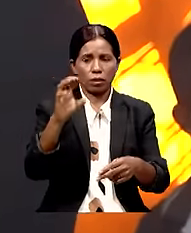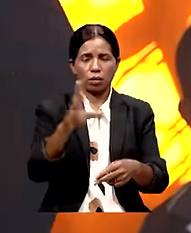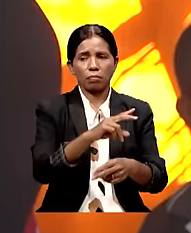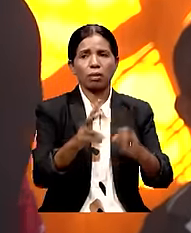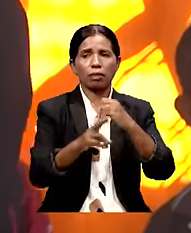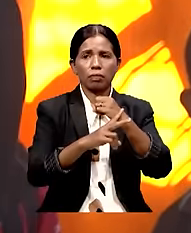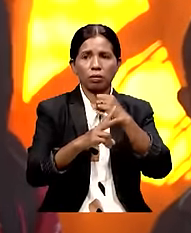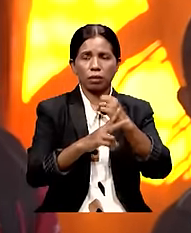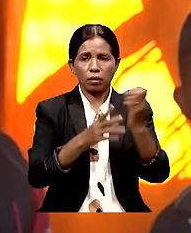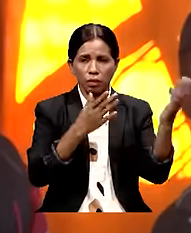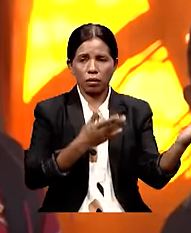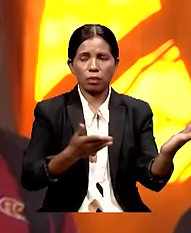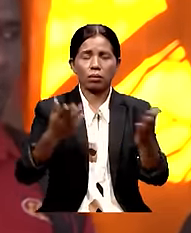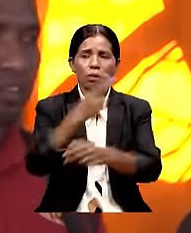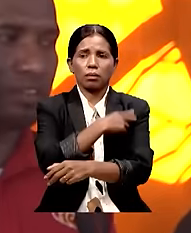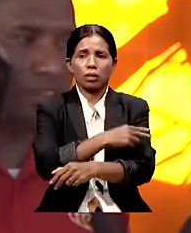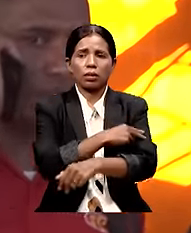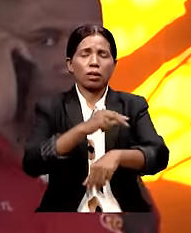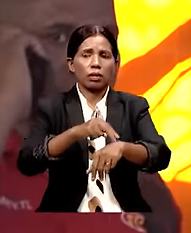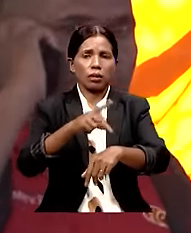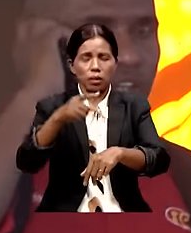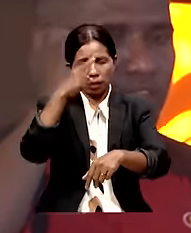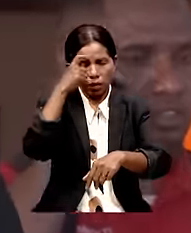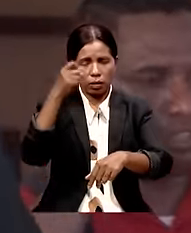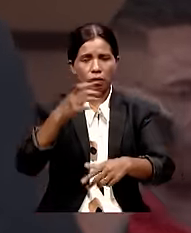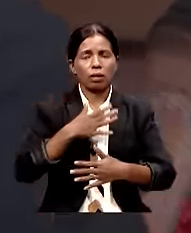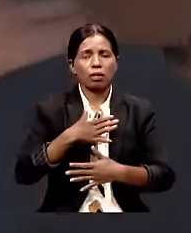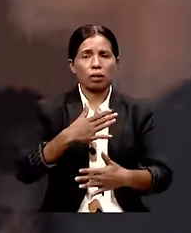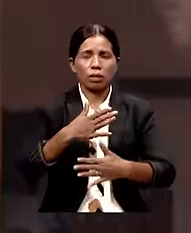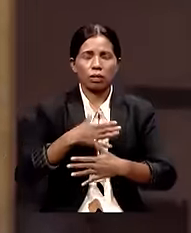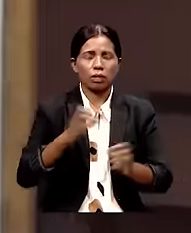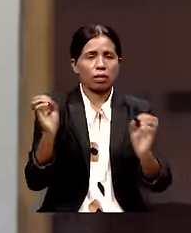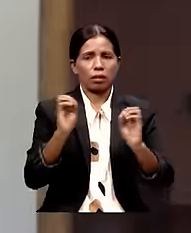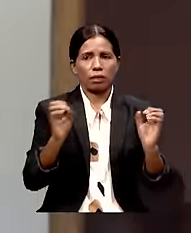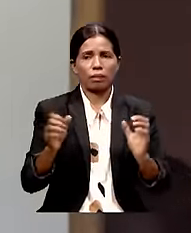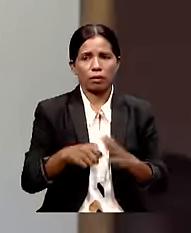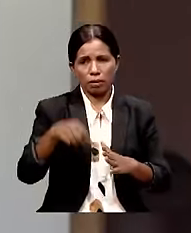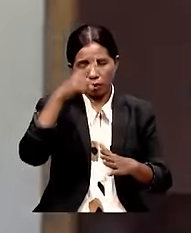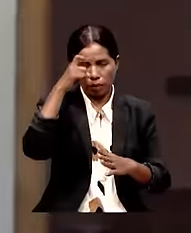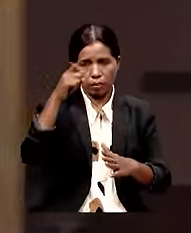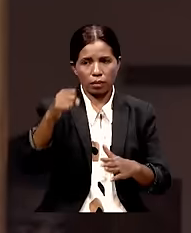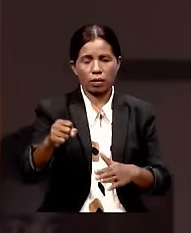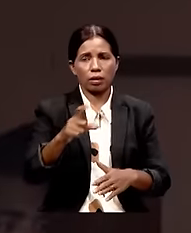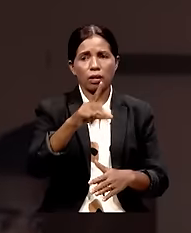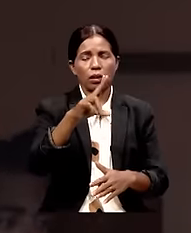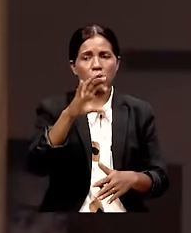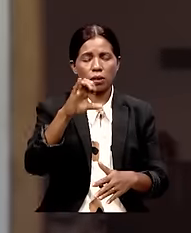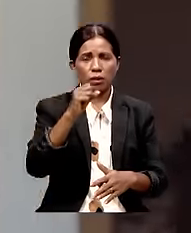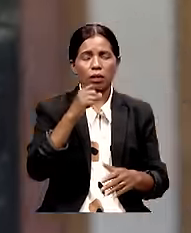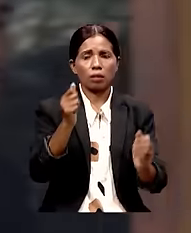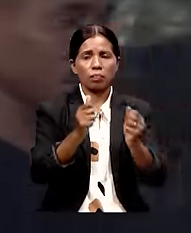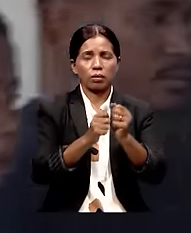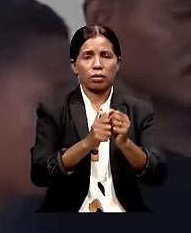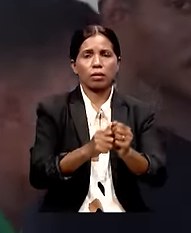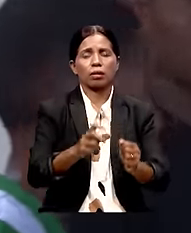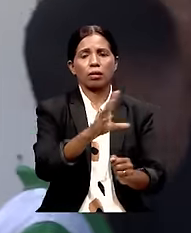vítima. Ore transporta queiras ba hospital nacional tamba dada is ladia. Tambane, porta-voz Luiz da Costa, muito com a comunidade